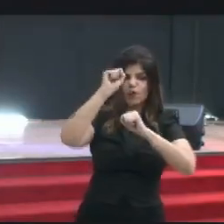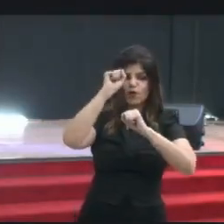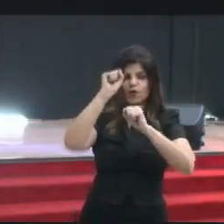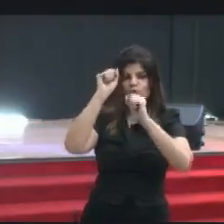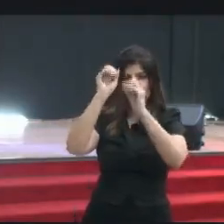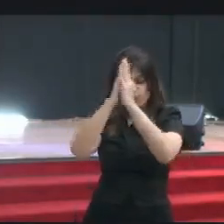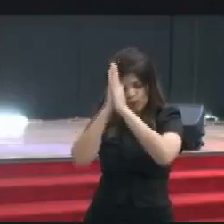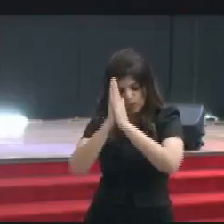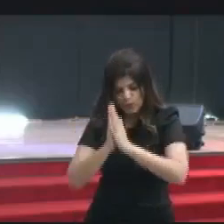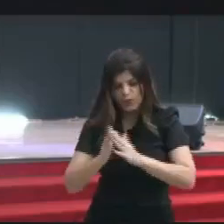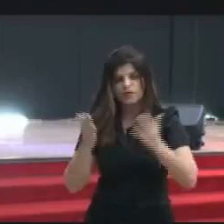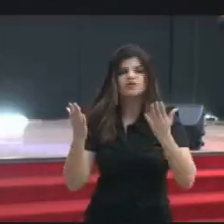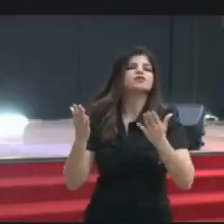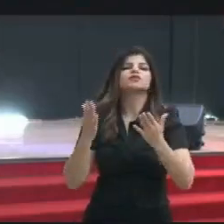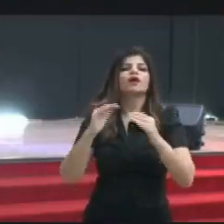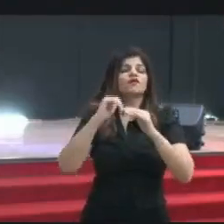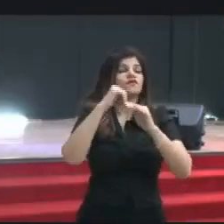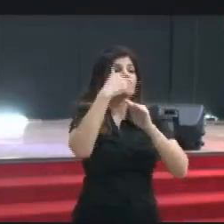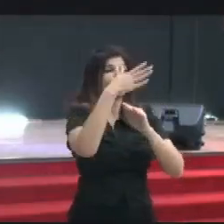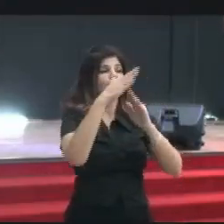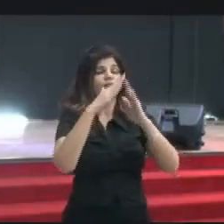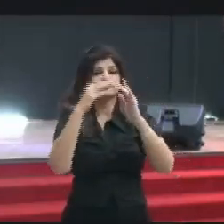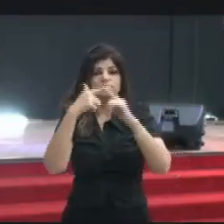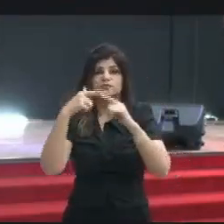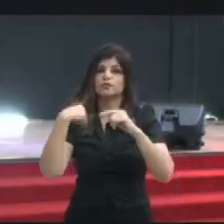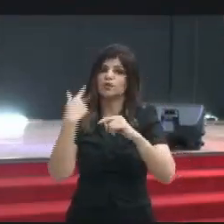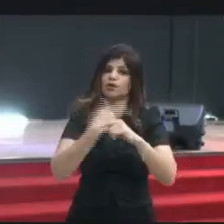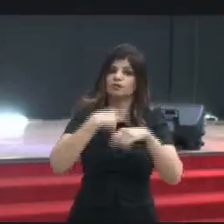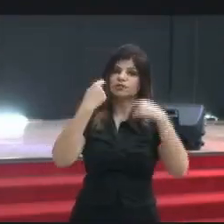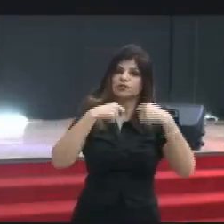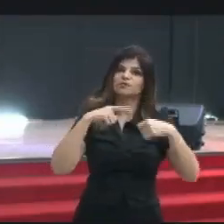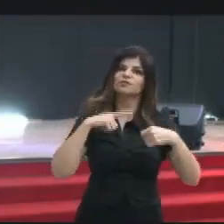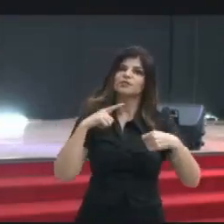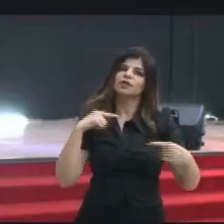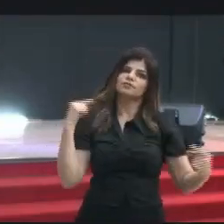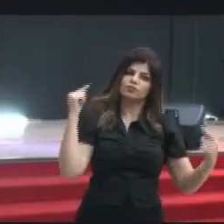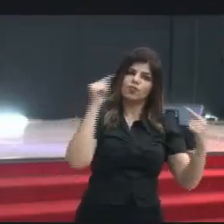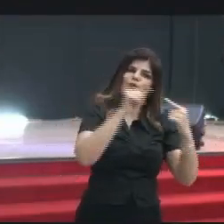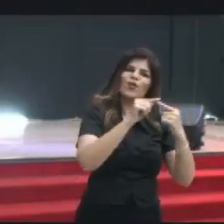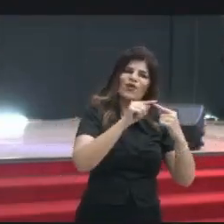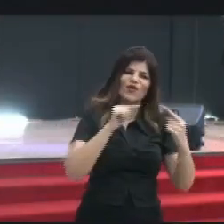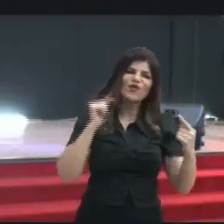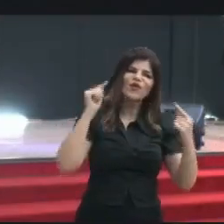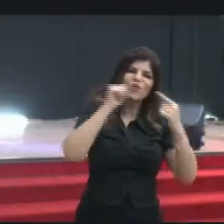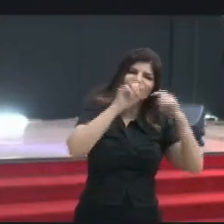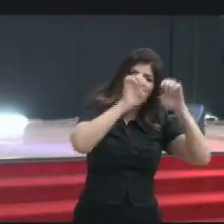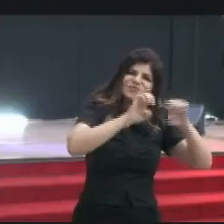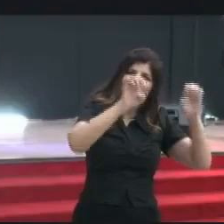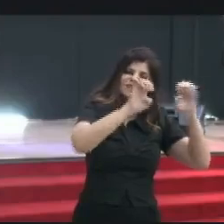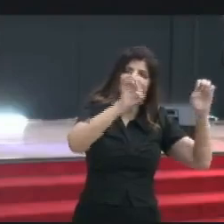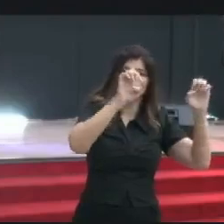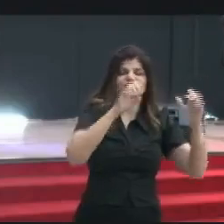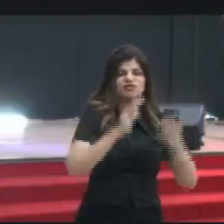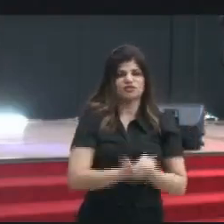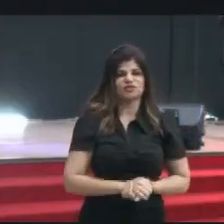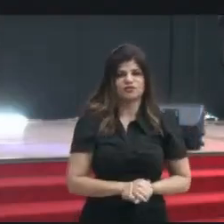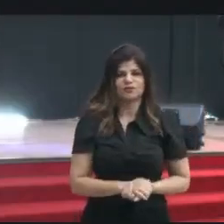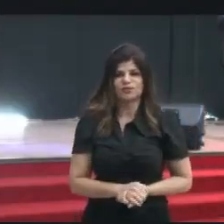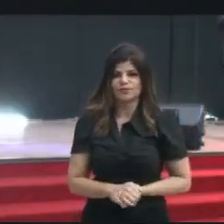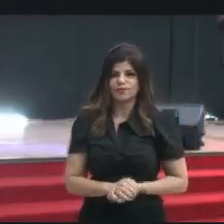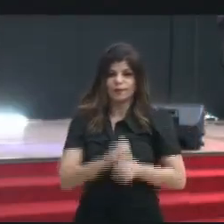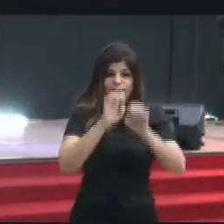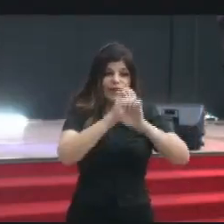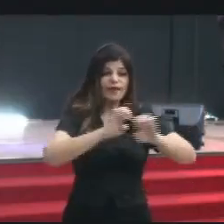intensidade. Fora do templo nós temos que ter intencionalidade. Na verdade,